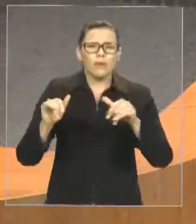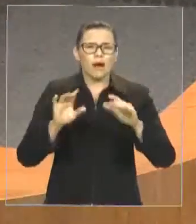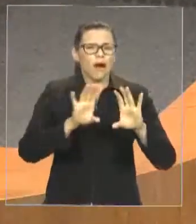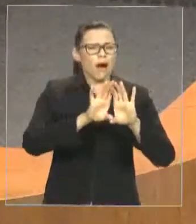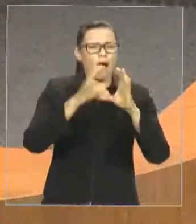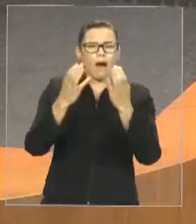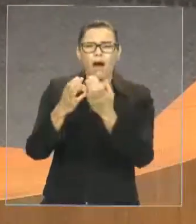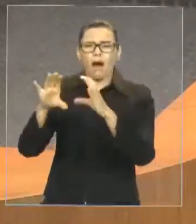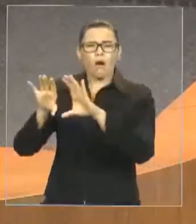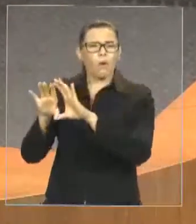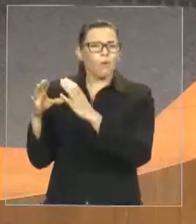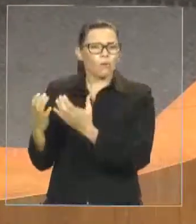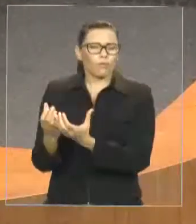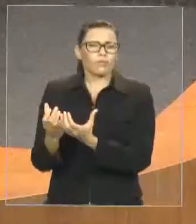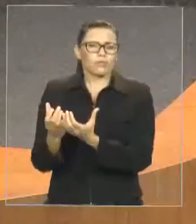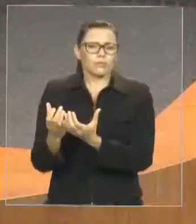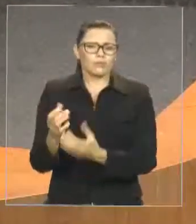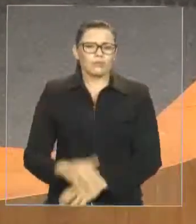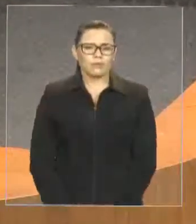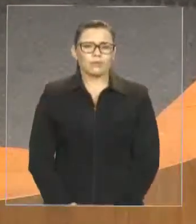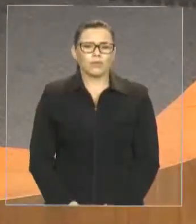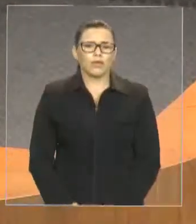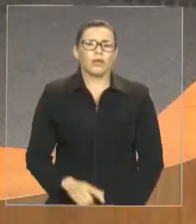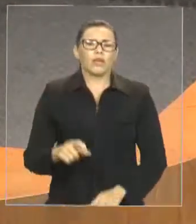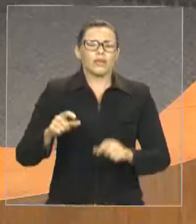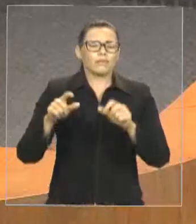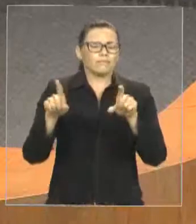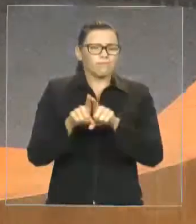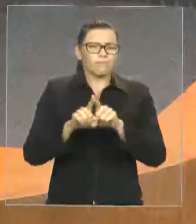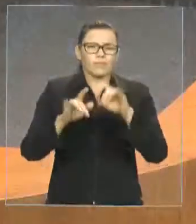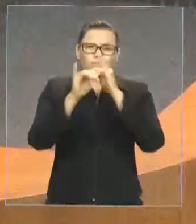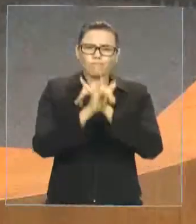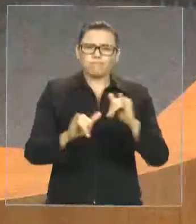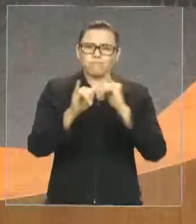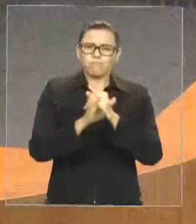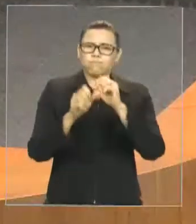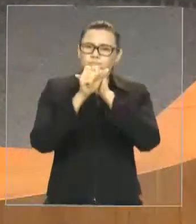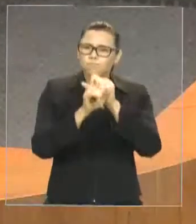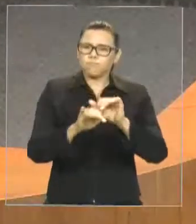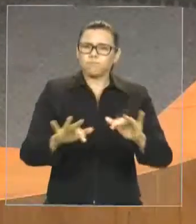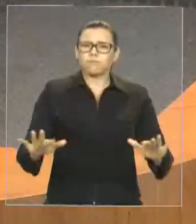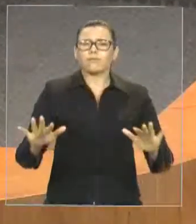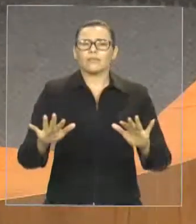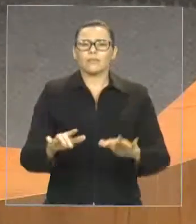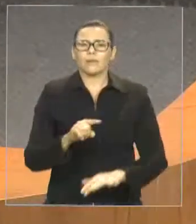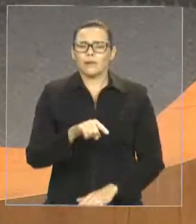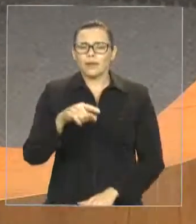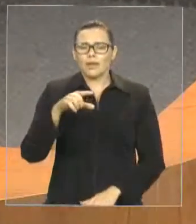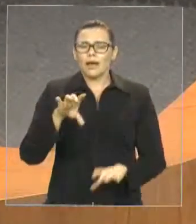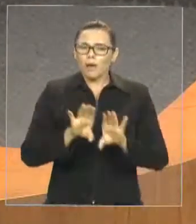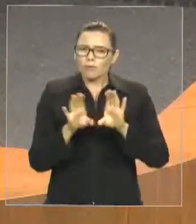novos limites de acordo com essa revisão cartográfica que está sendo feita